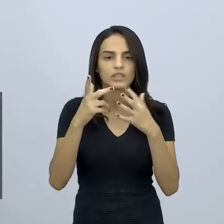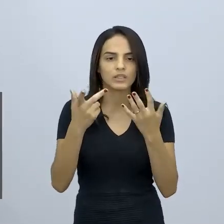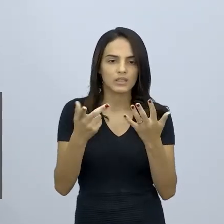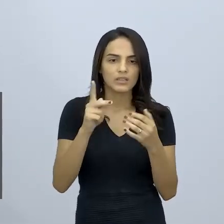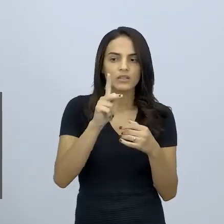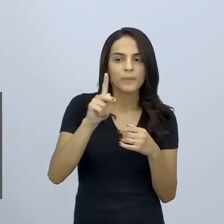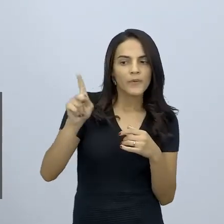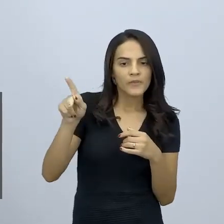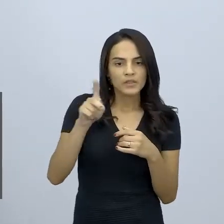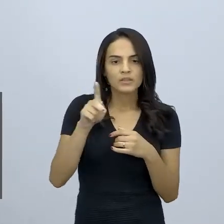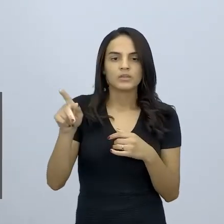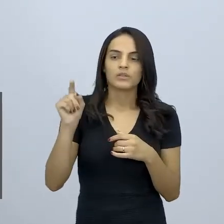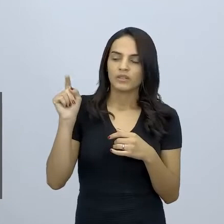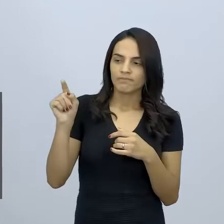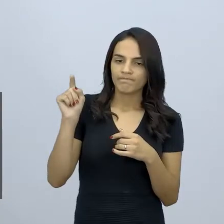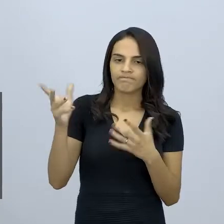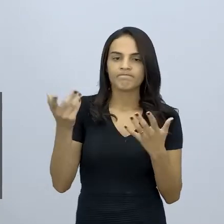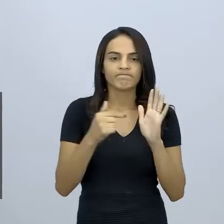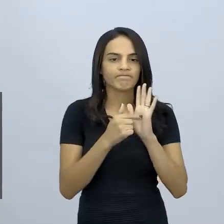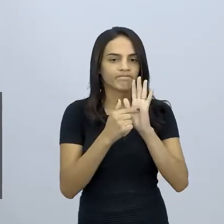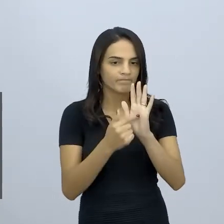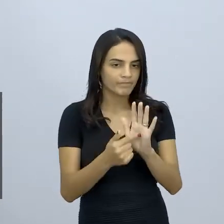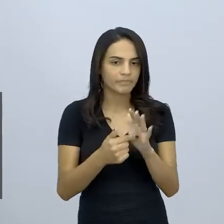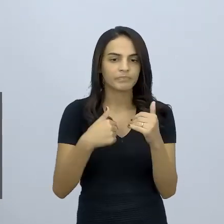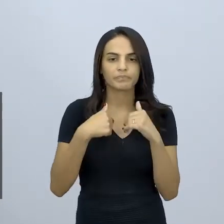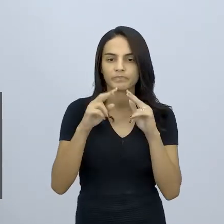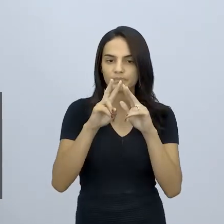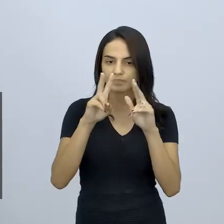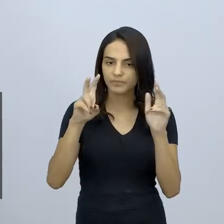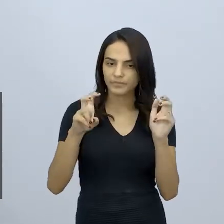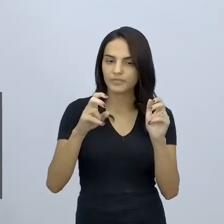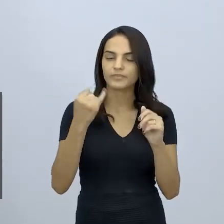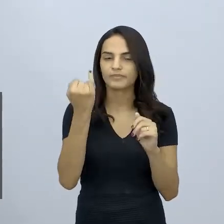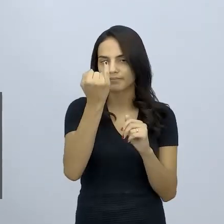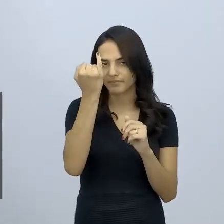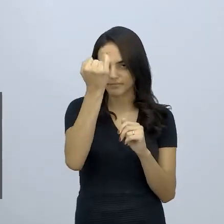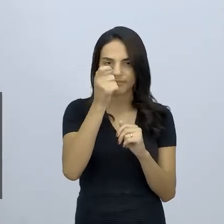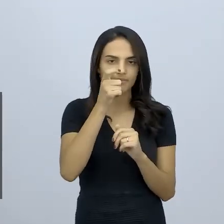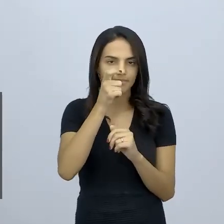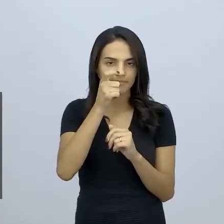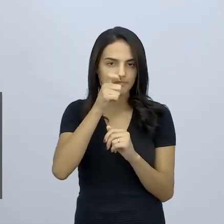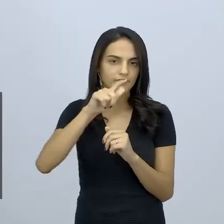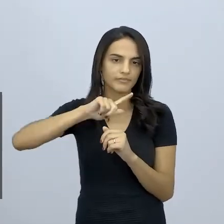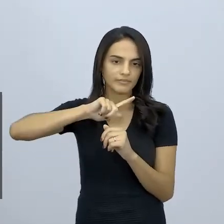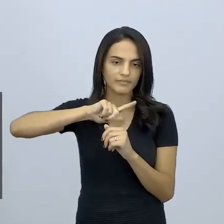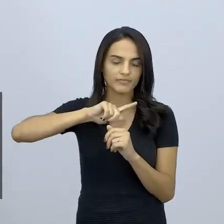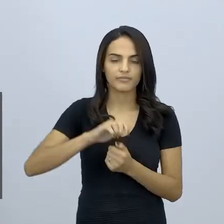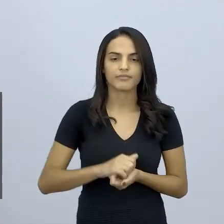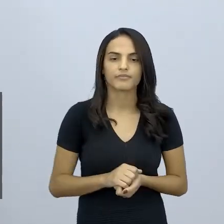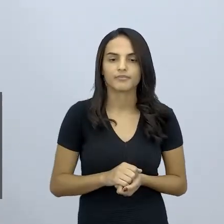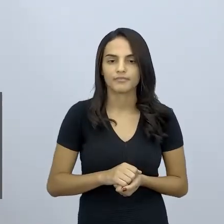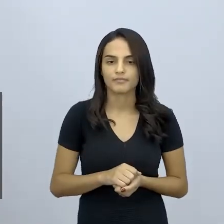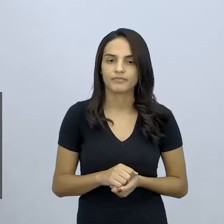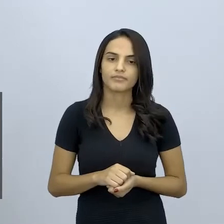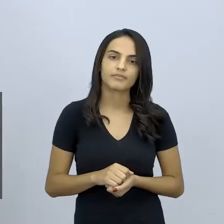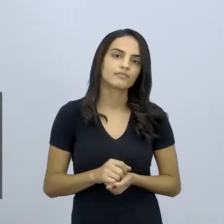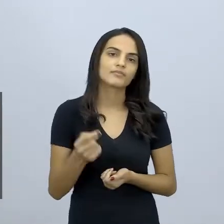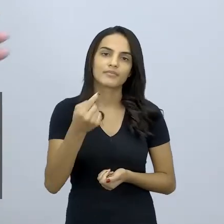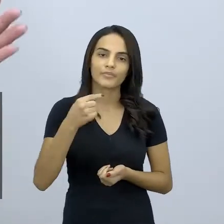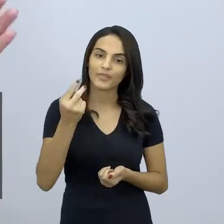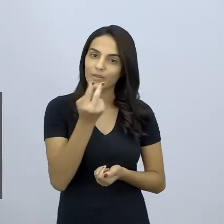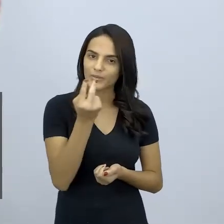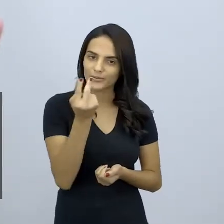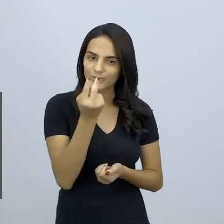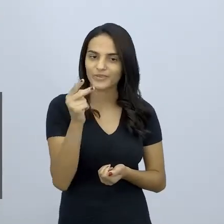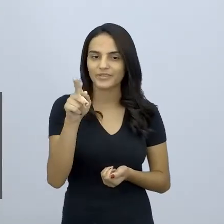ser professora, né, de trazer essa bagagem muito interessante, muito rica. E aí, então, somos